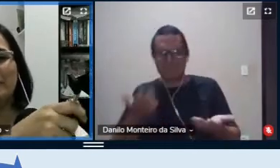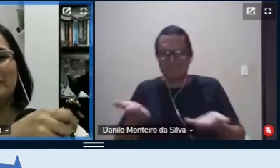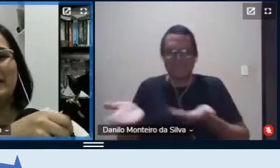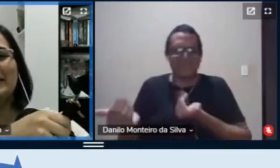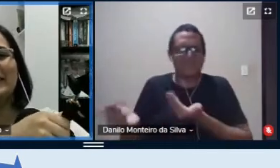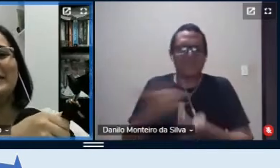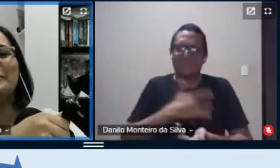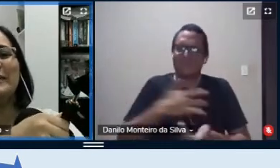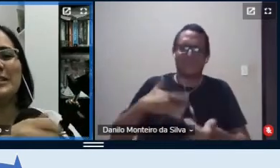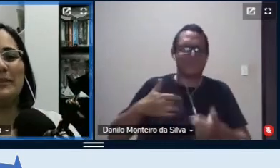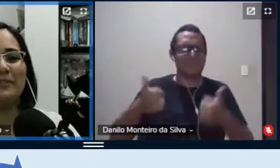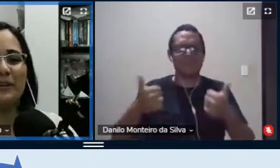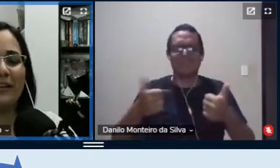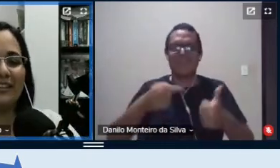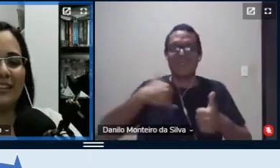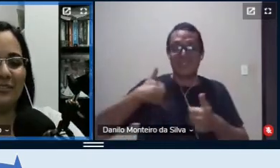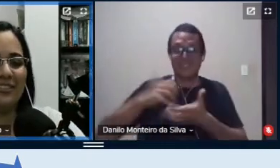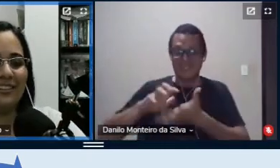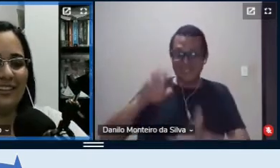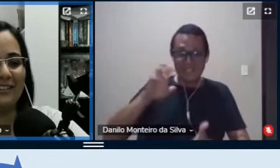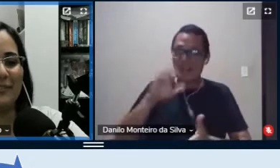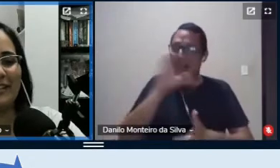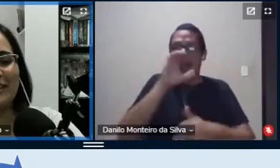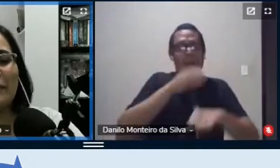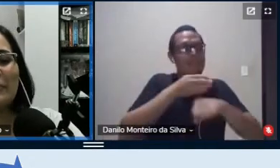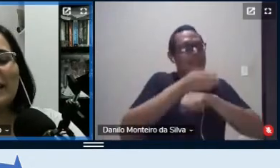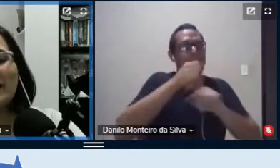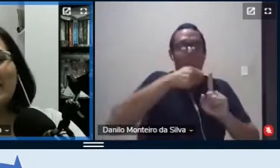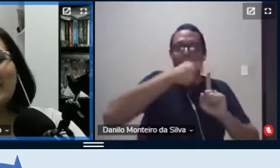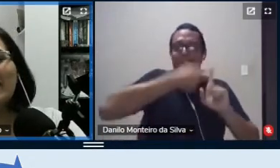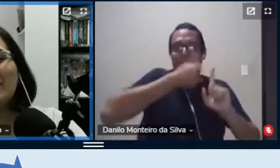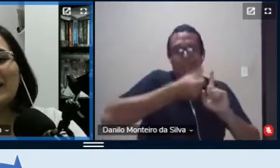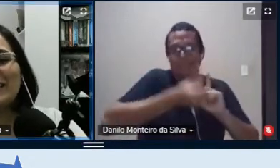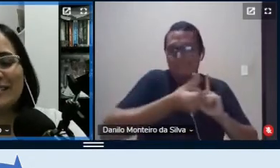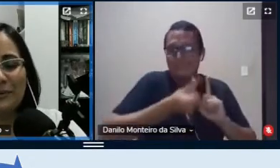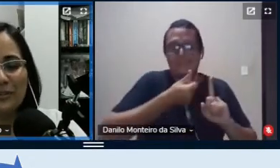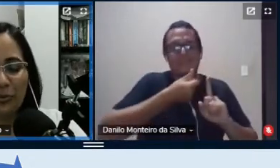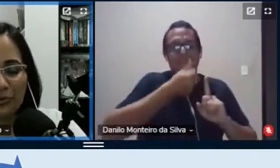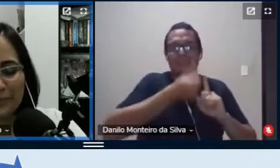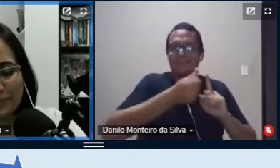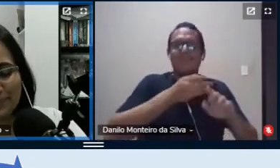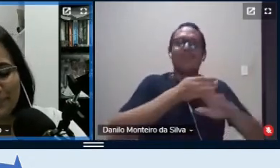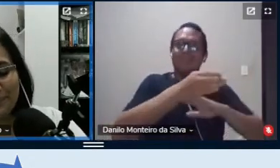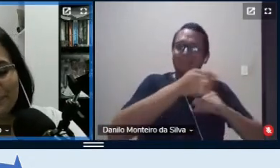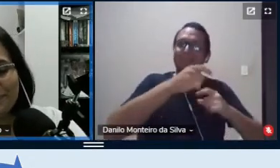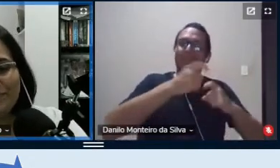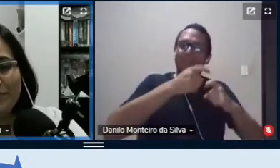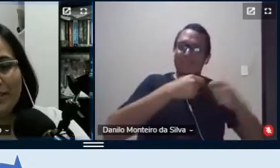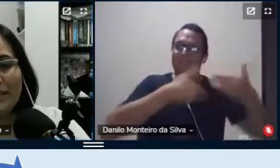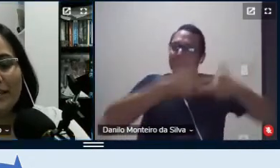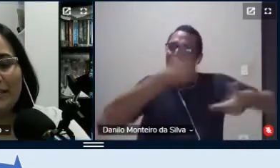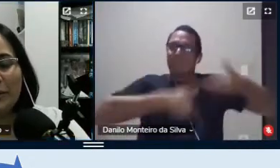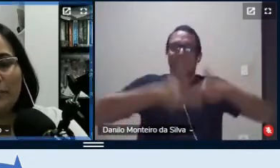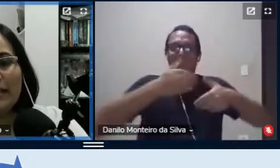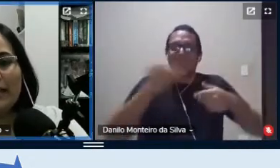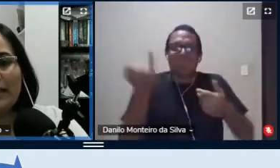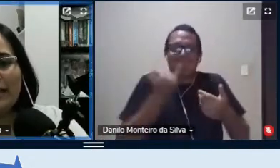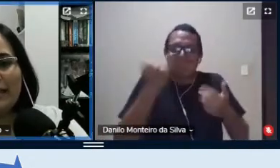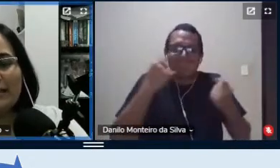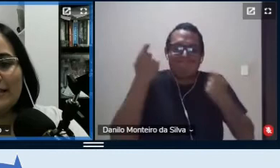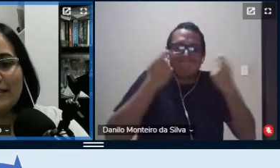de 1 ano, tem que ir no médico para ver como é que tá o sangue, como é que estão as coisas.